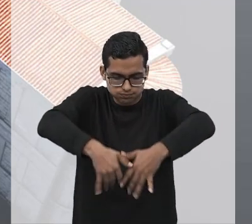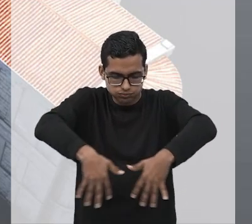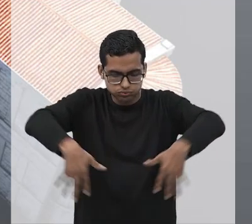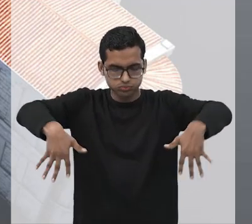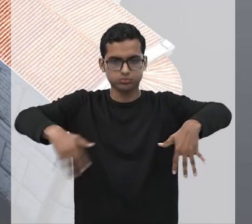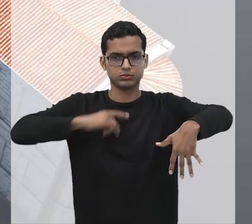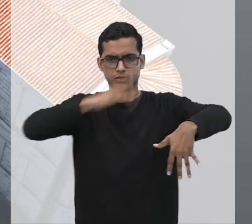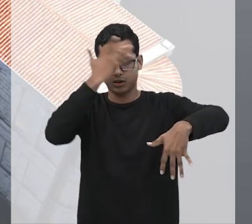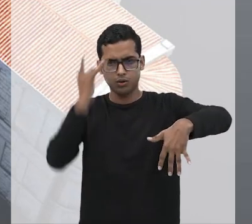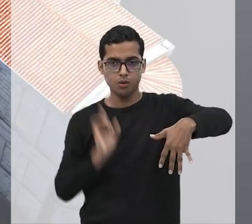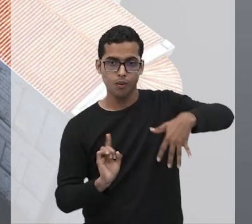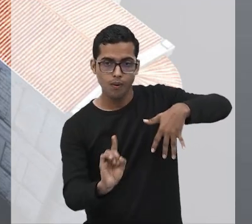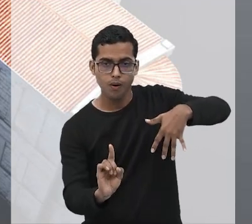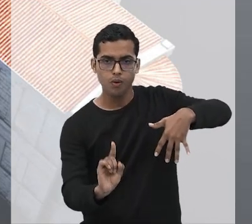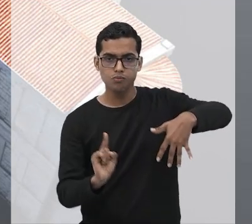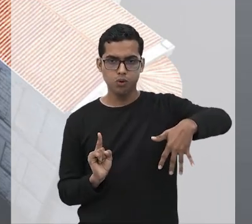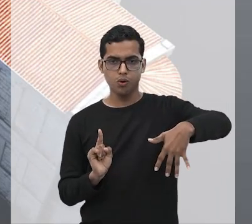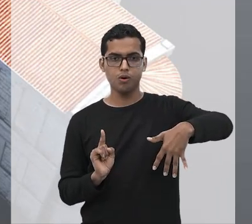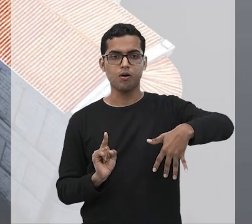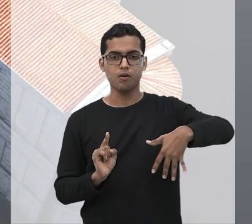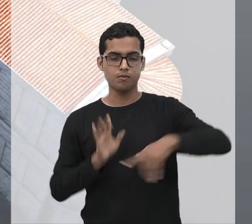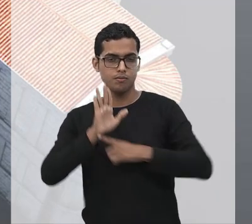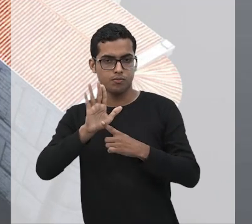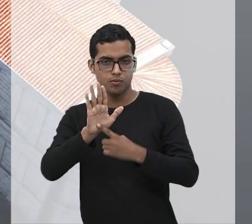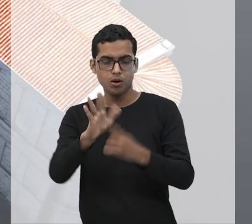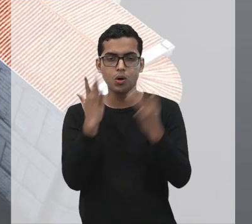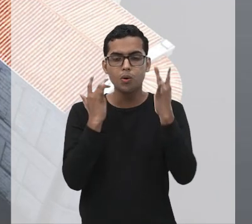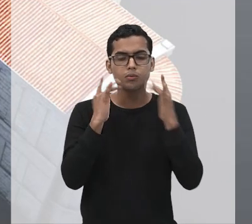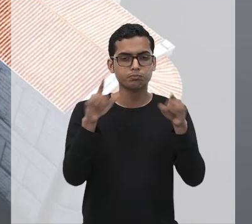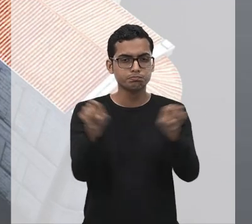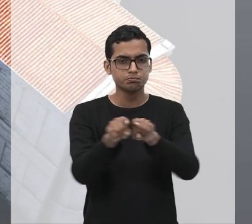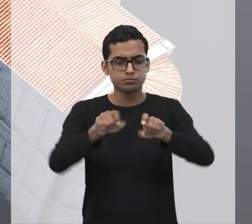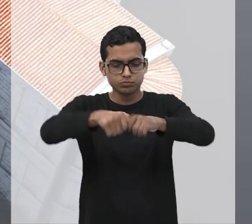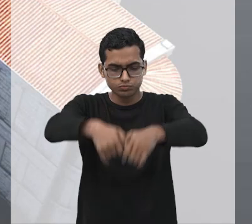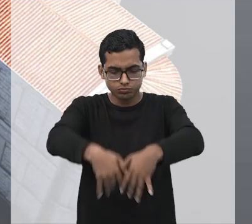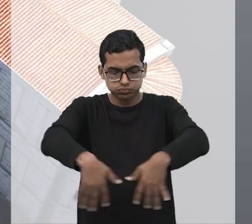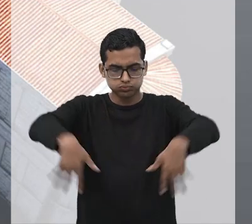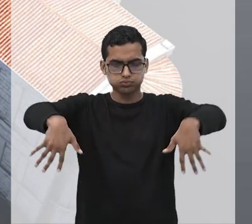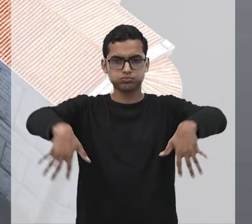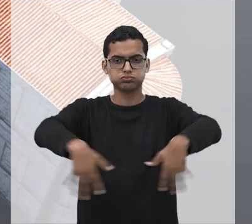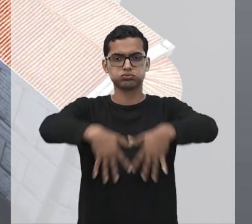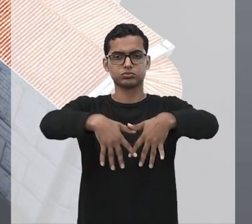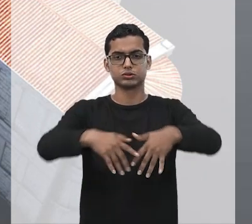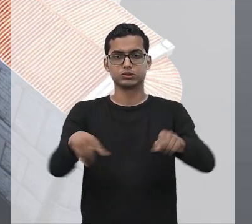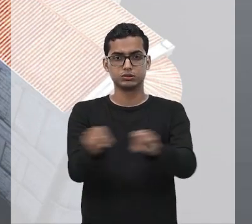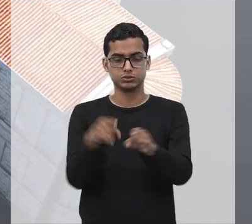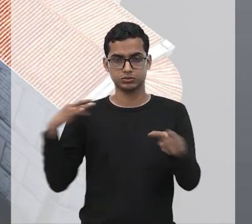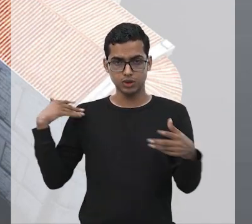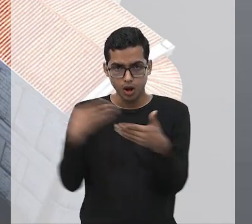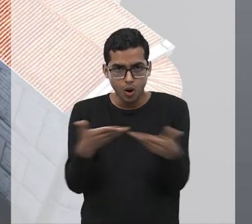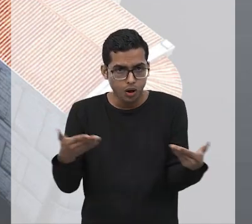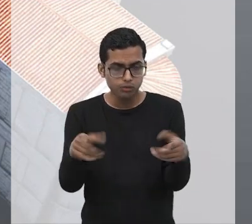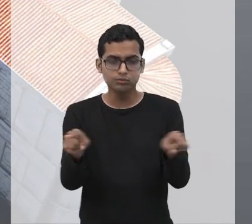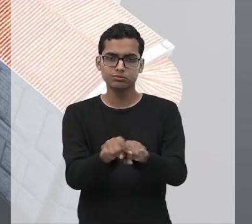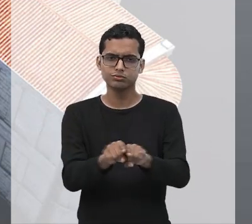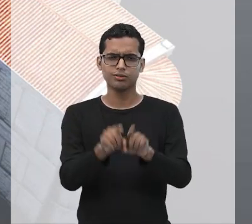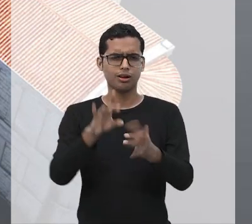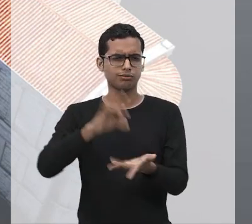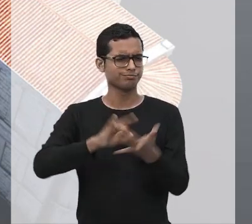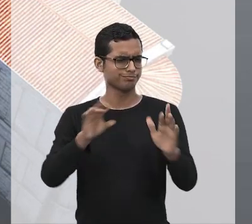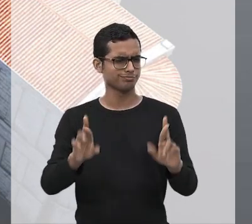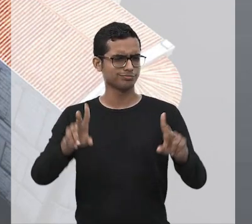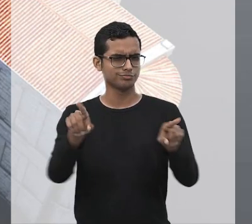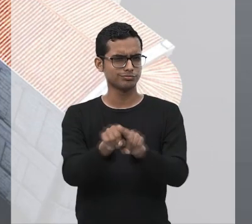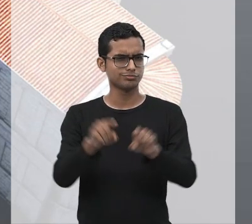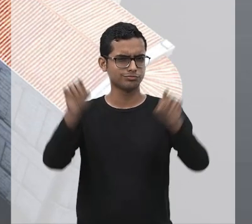entradas e saídas de cena. Então, hoje já é já é um diferencial, digamos assim, né,